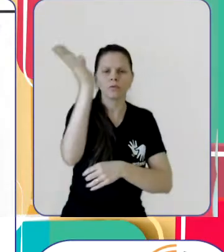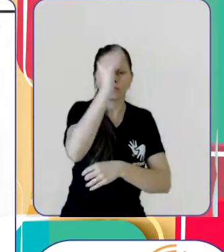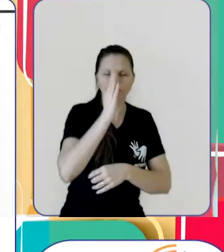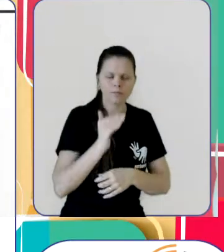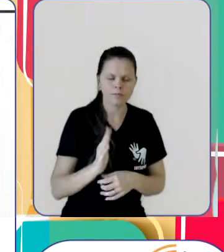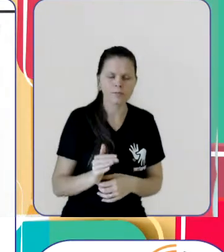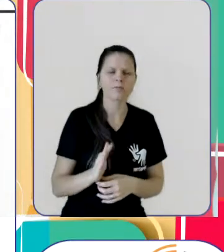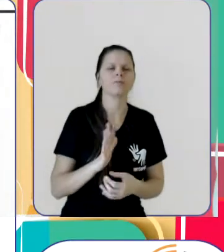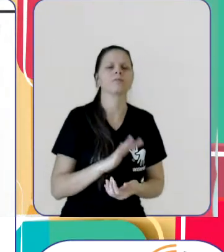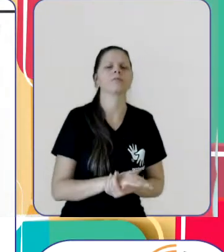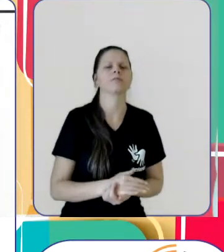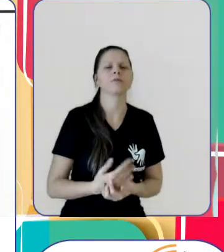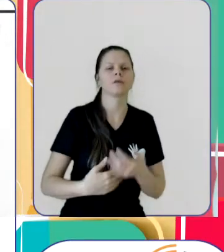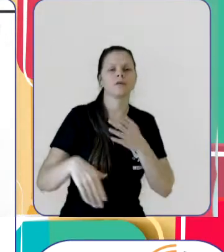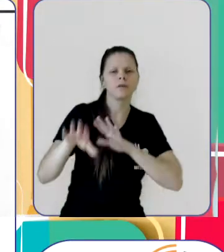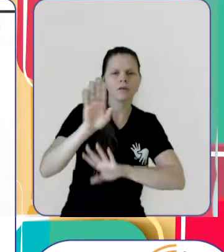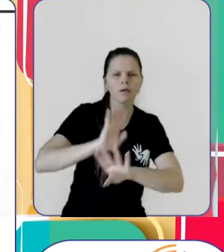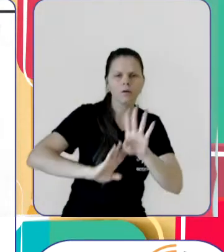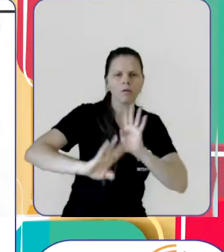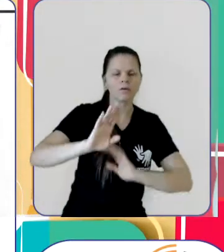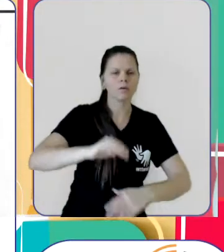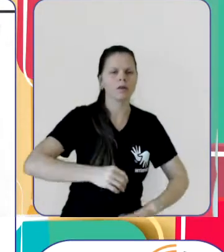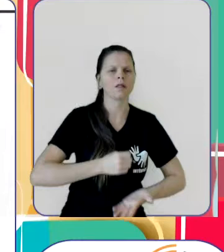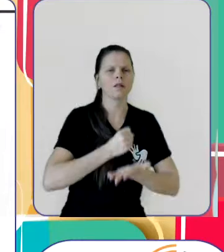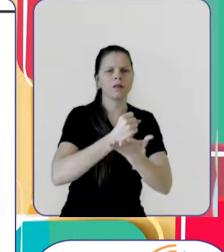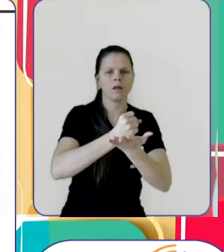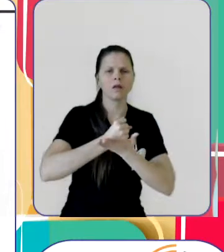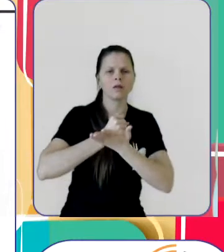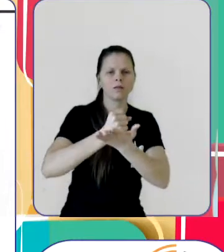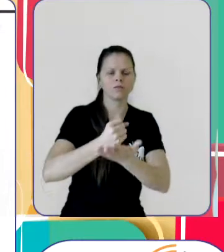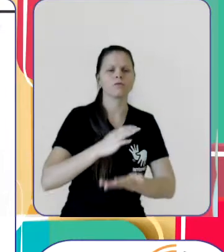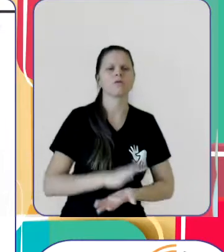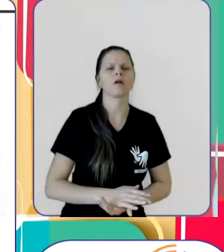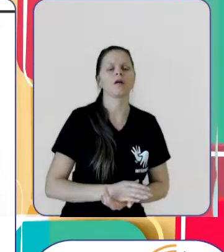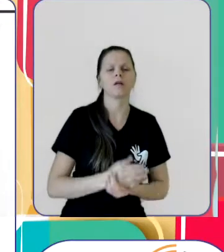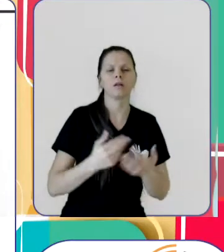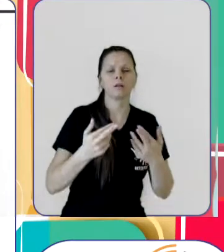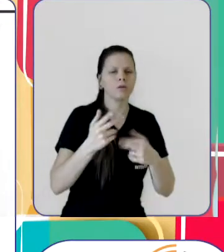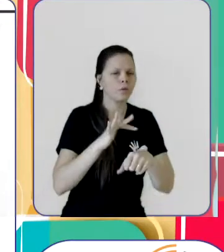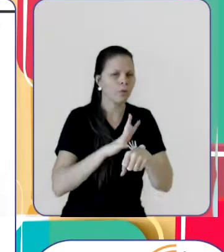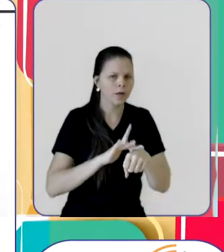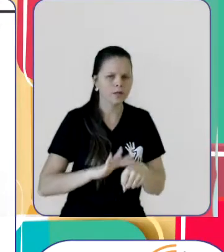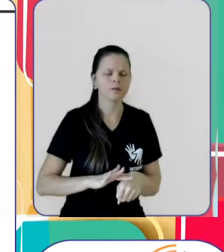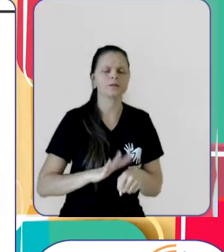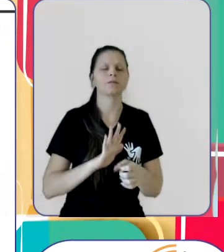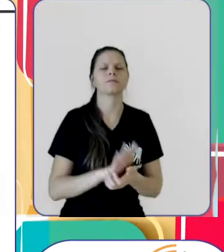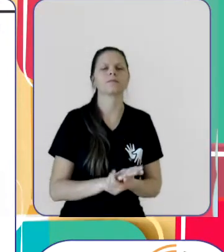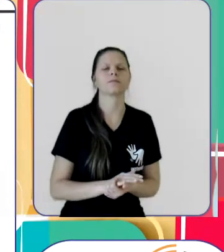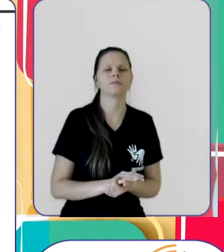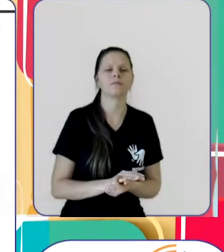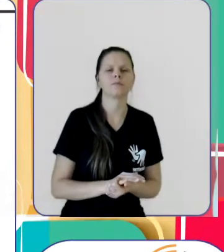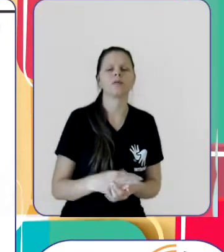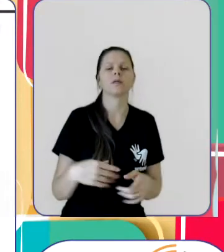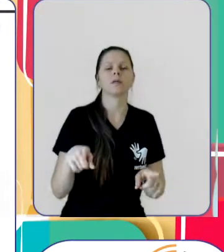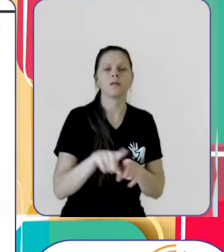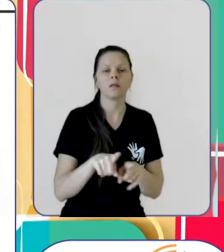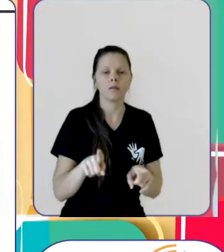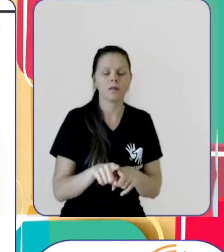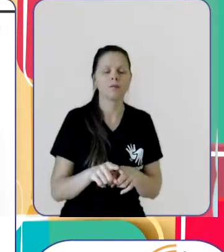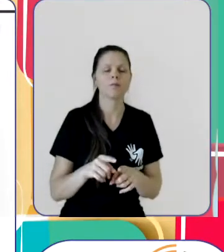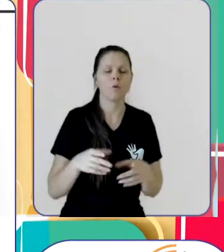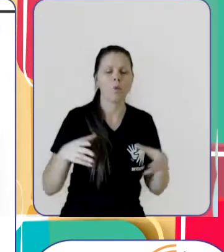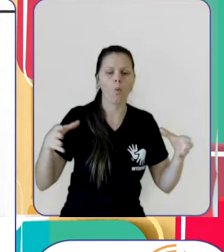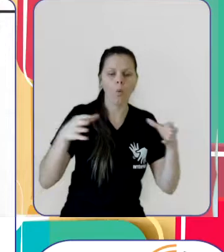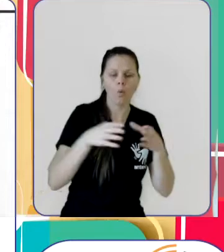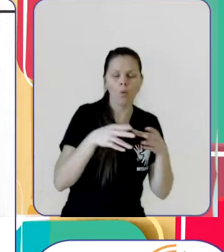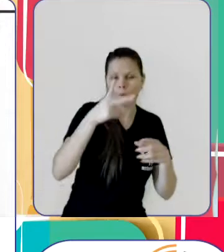a fim de prestar cuidados e auxiliar na prevenção de enfermidades. Então, os nossos agentes de saúde, eles